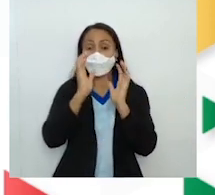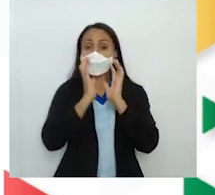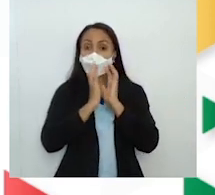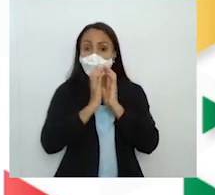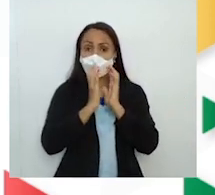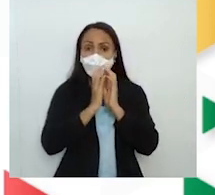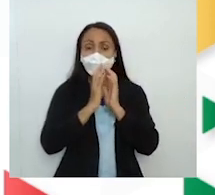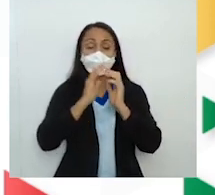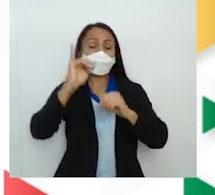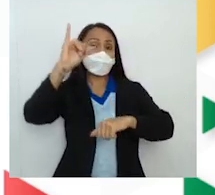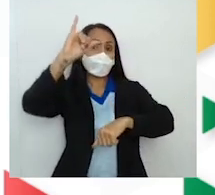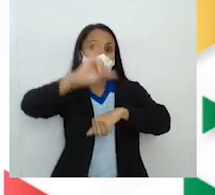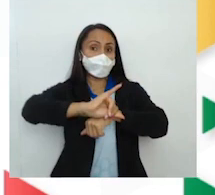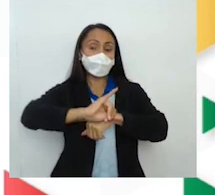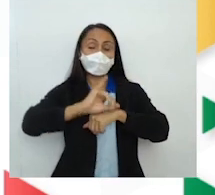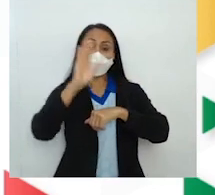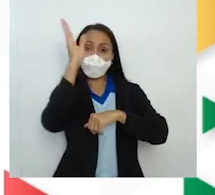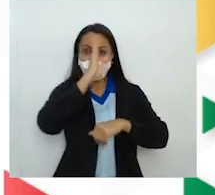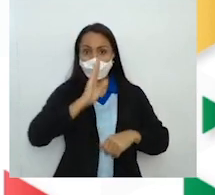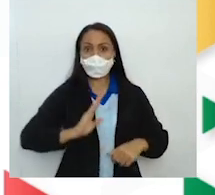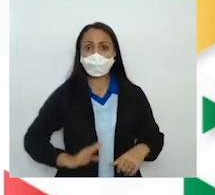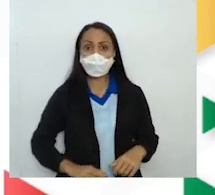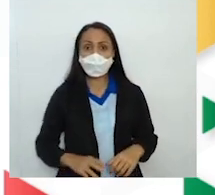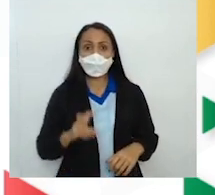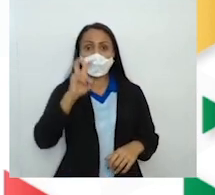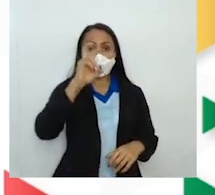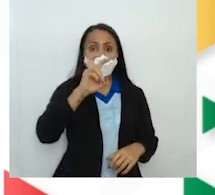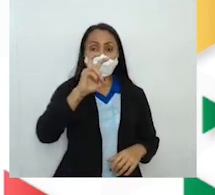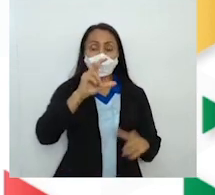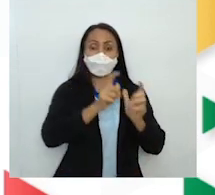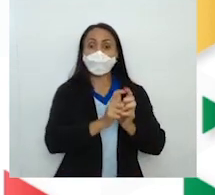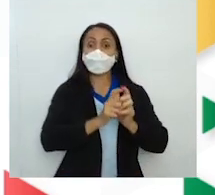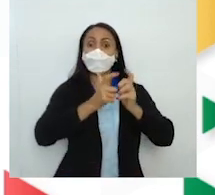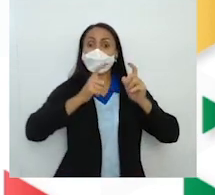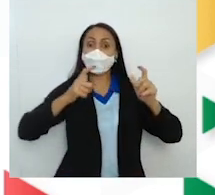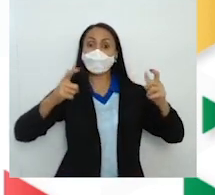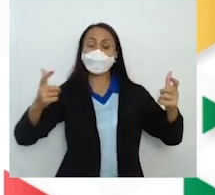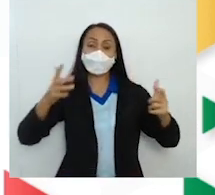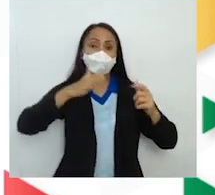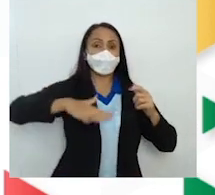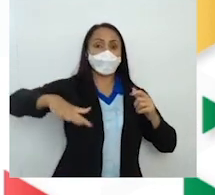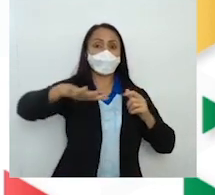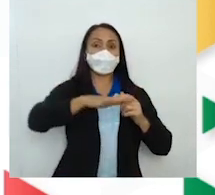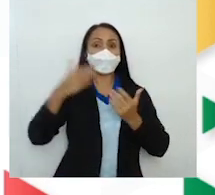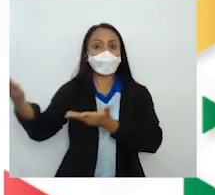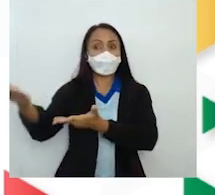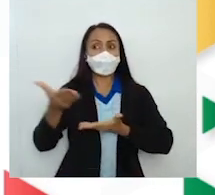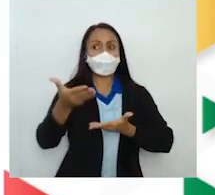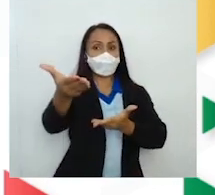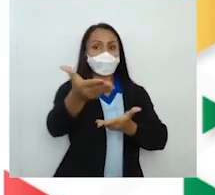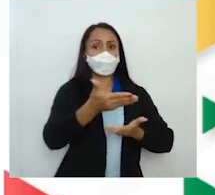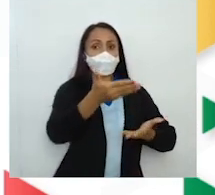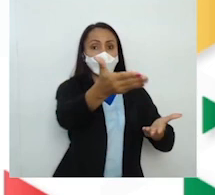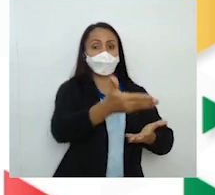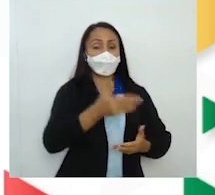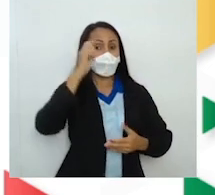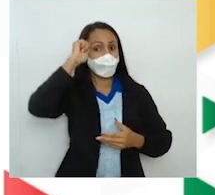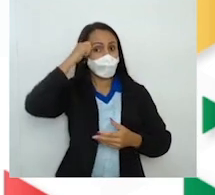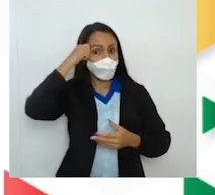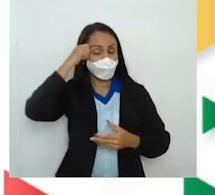era a capital brasileira, que era o quinto maior porto de recebimento de escravos no Brasil. Nós